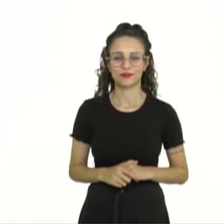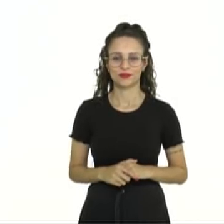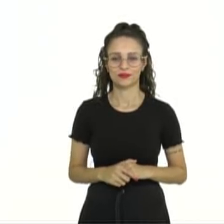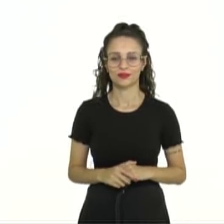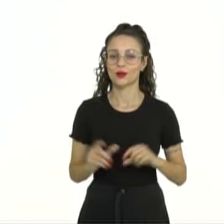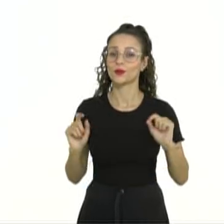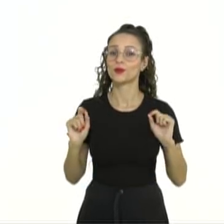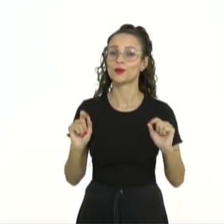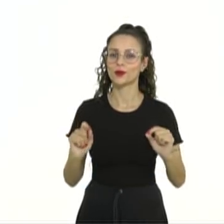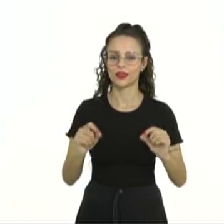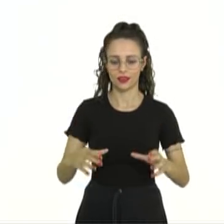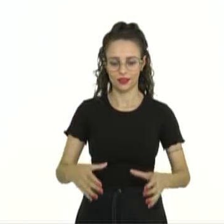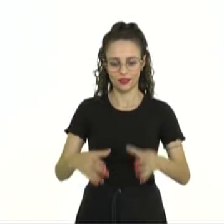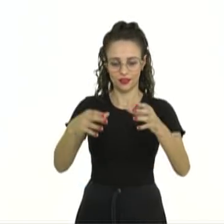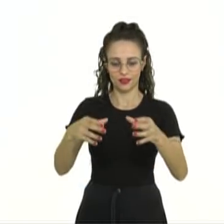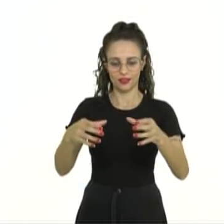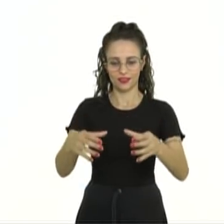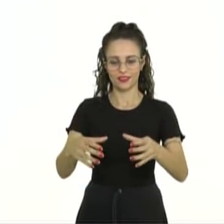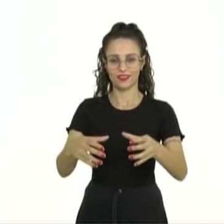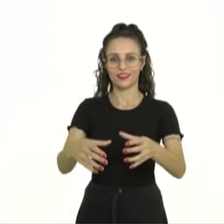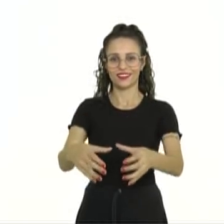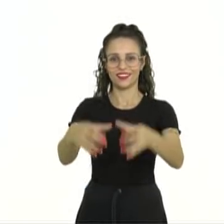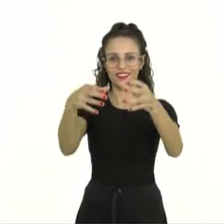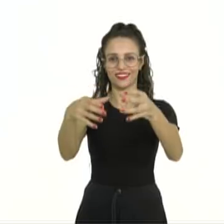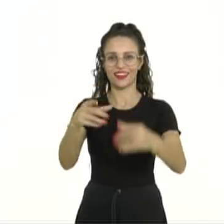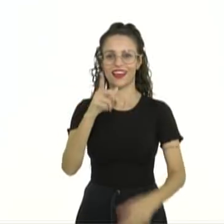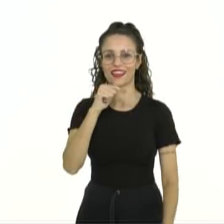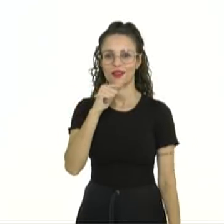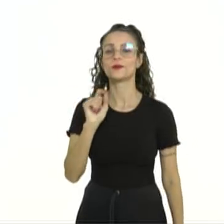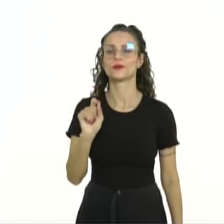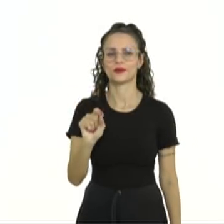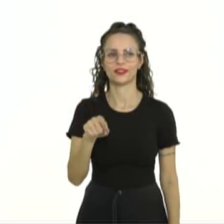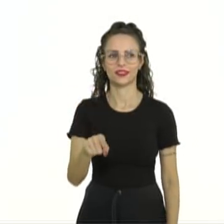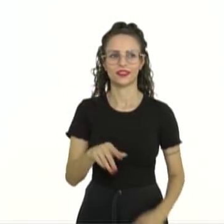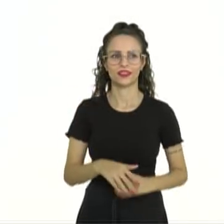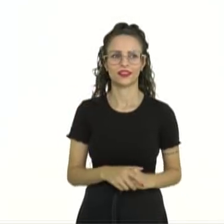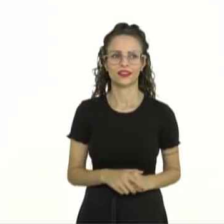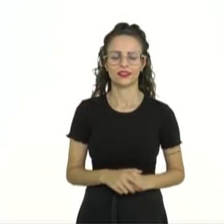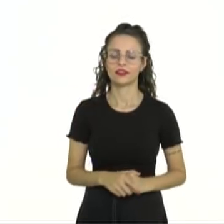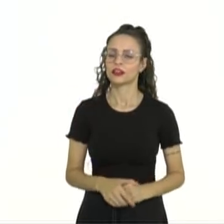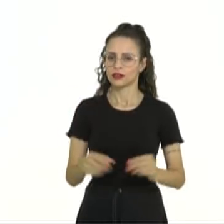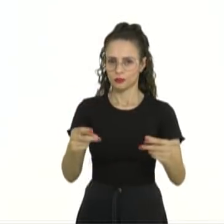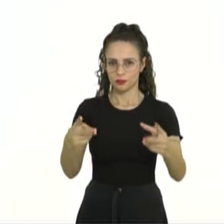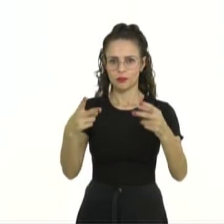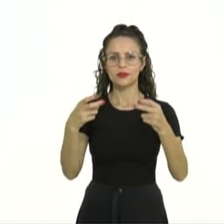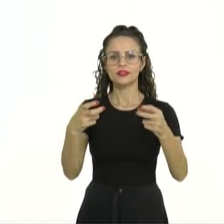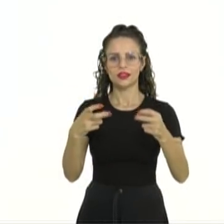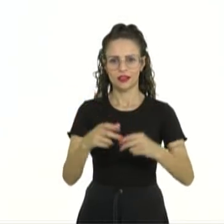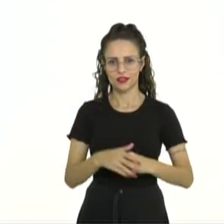o que 2 baldes, um em cima do outro, está fazendo? Observe